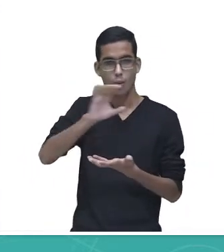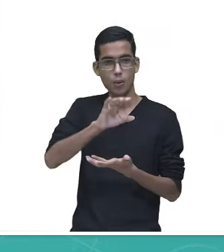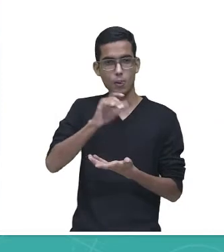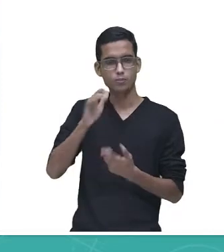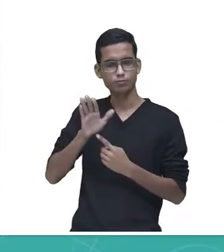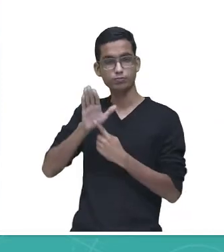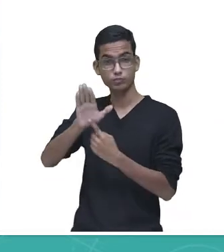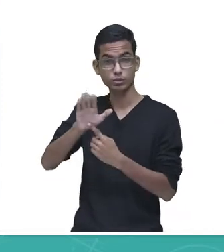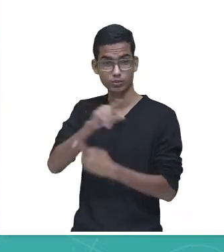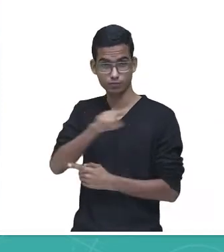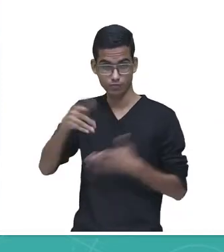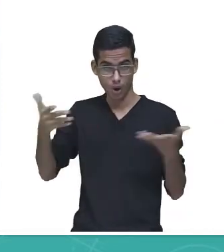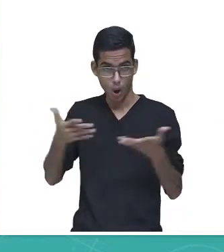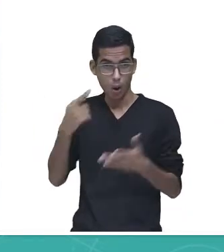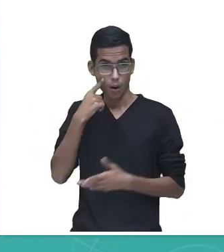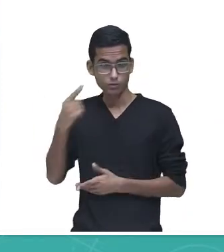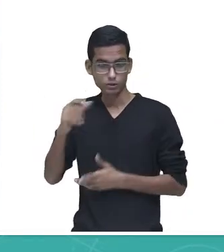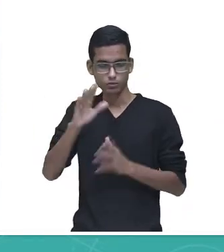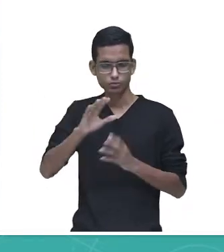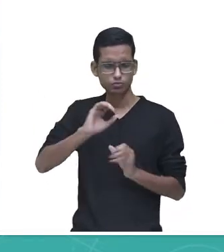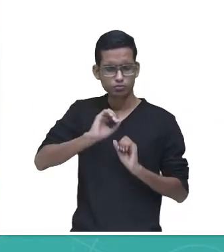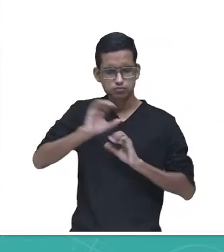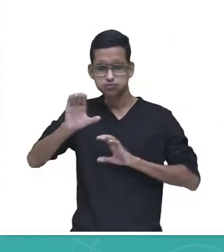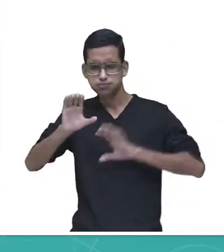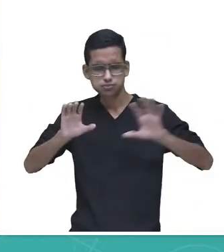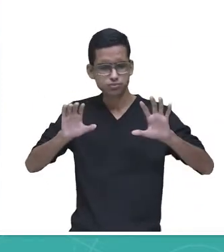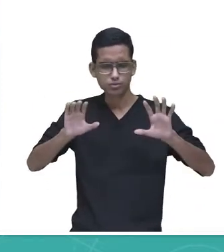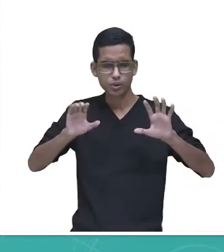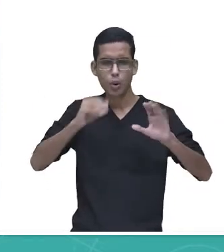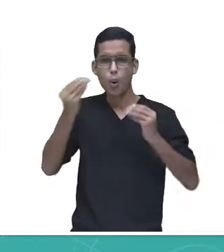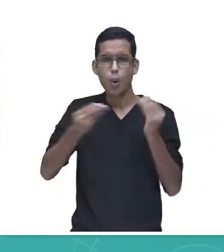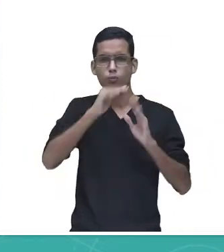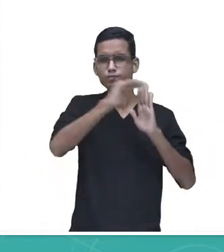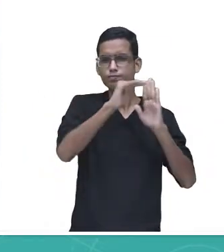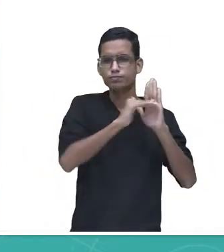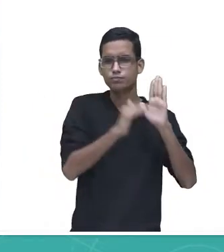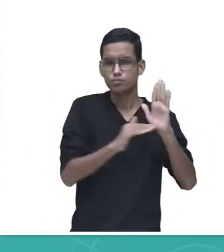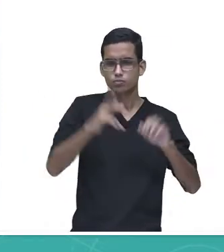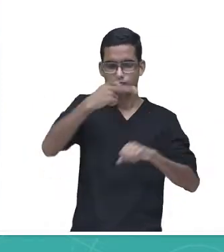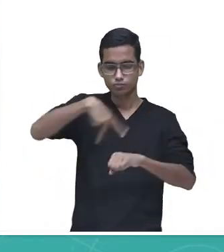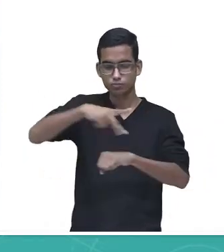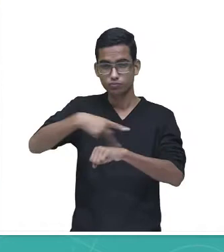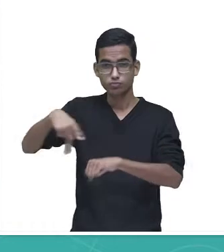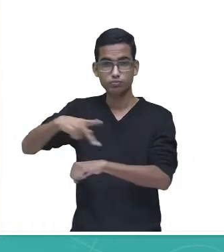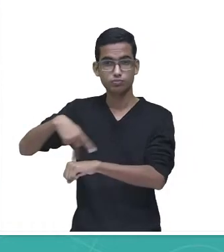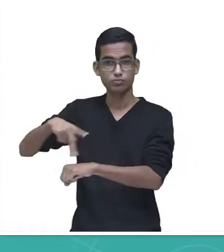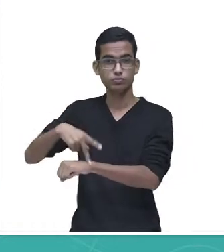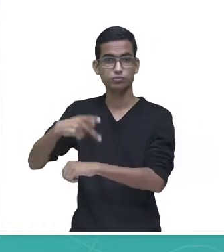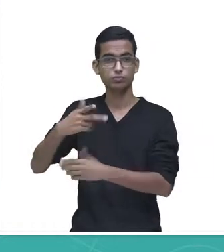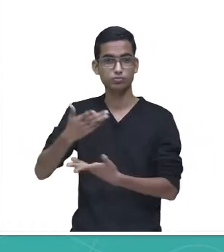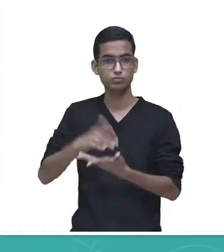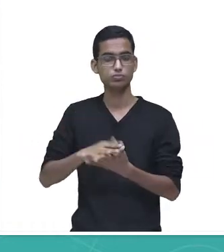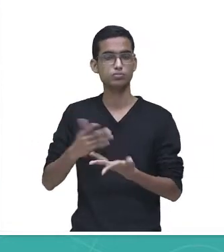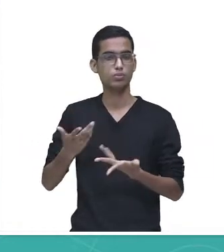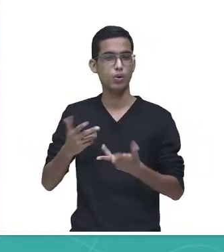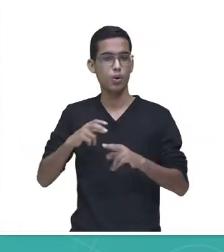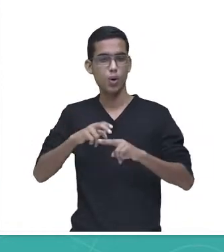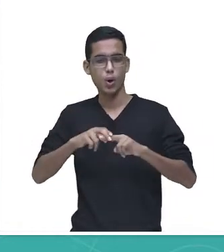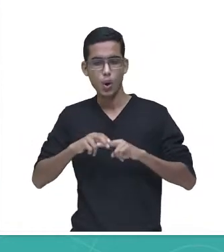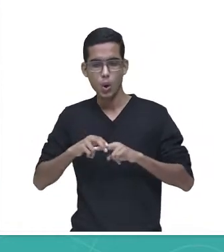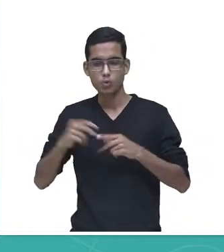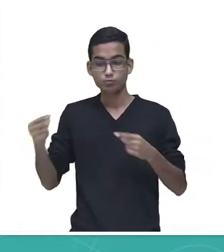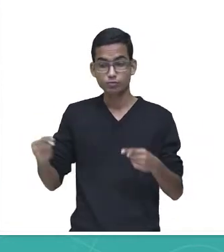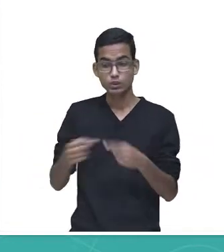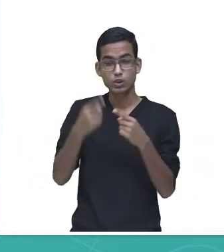agora, que é a ideia de tentar separar, classificar os países de acordo com as suas atividades, principalmente voltadas para